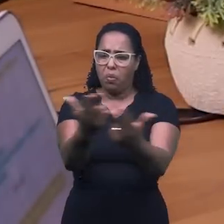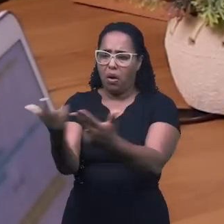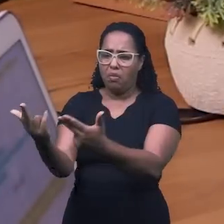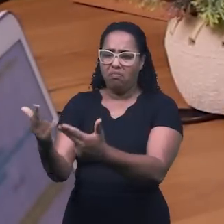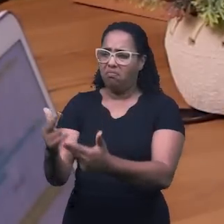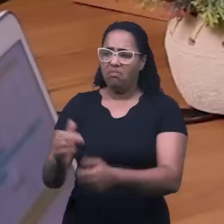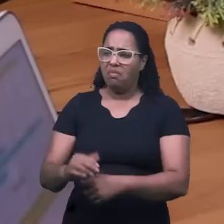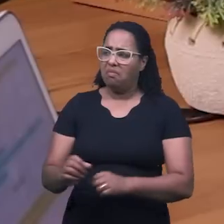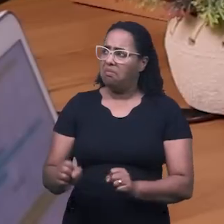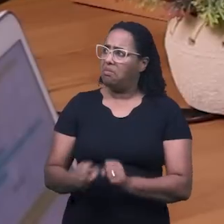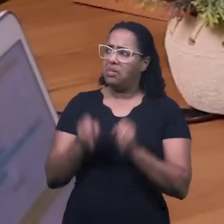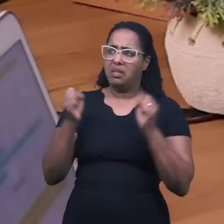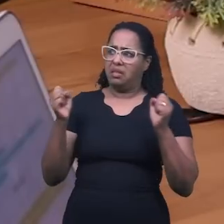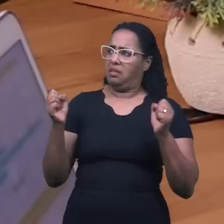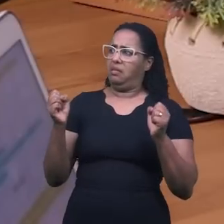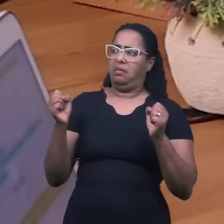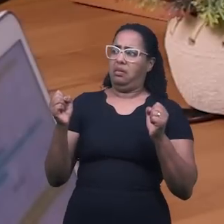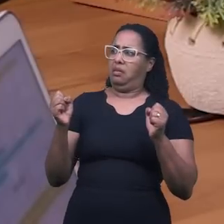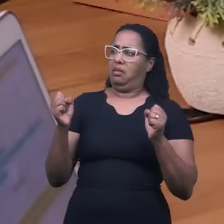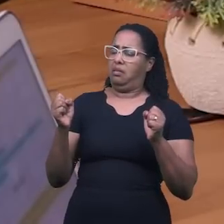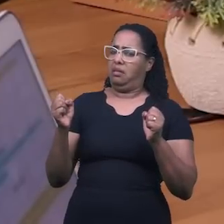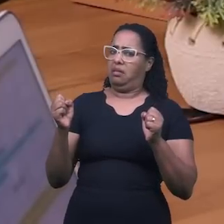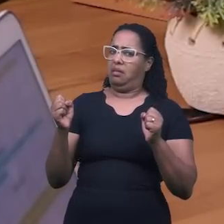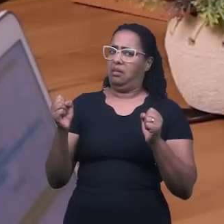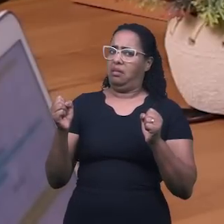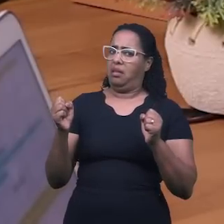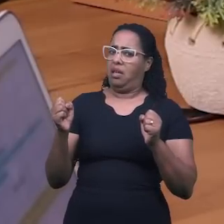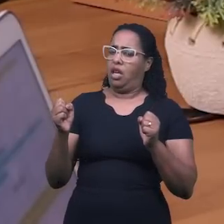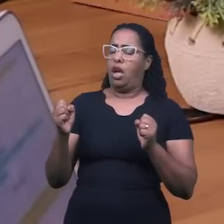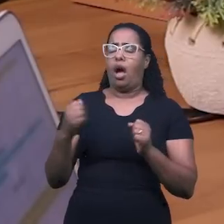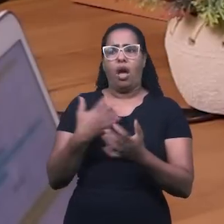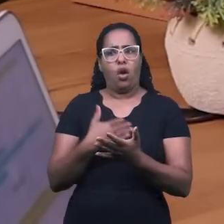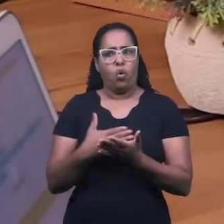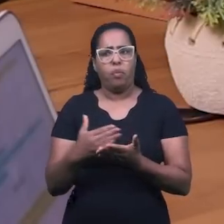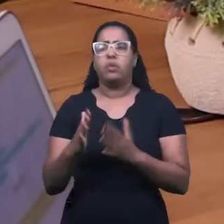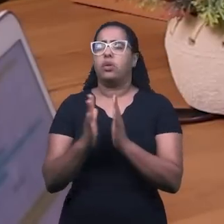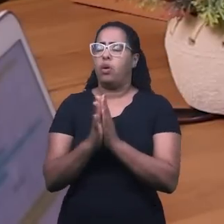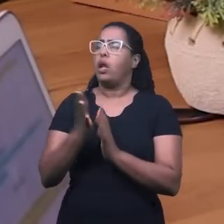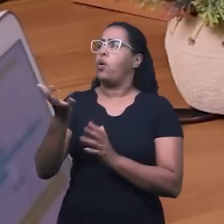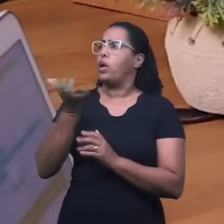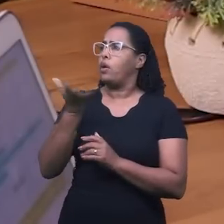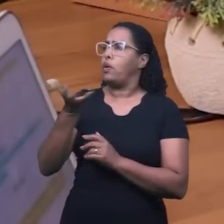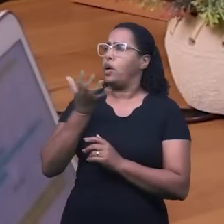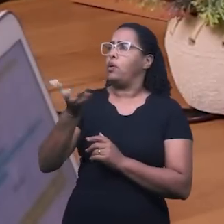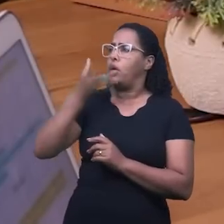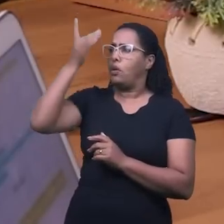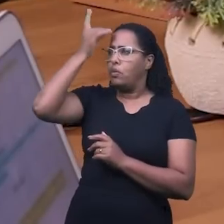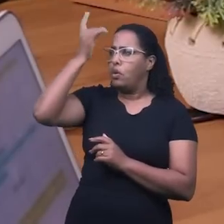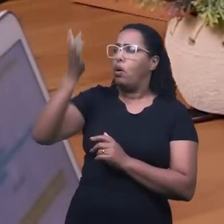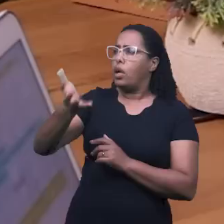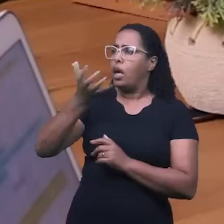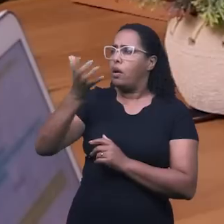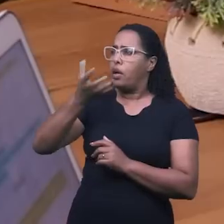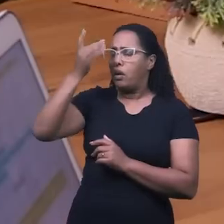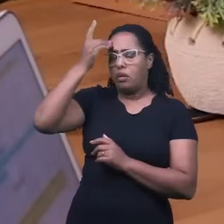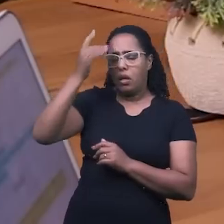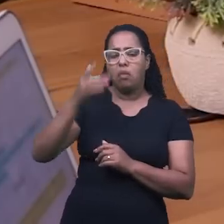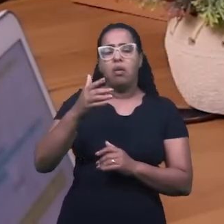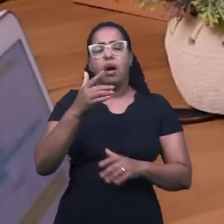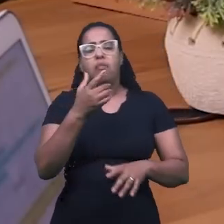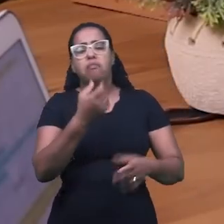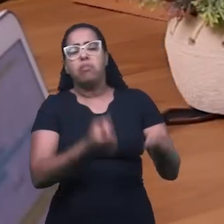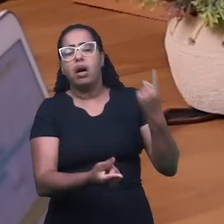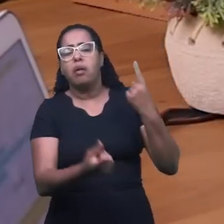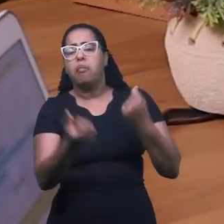esses irmãos, porque não é possível. Porque eu comecei a buscar, né? Eu quero dons e tal, vou buscar os dons, tudo. Eu